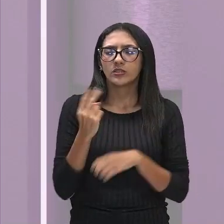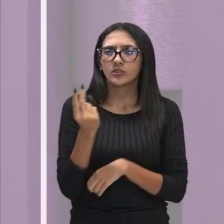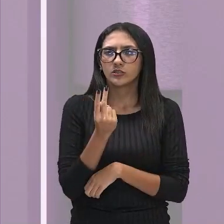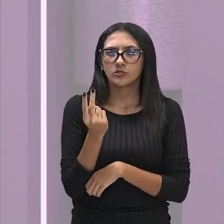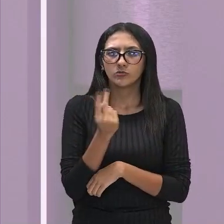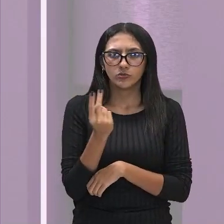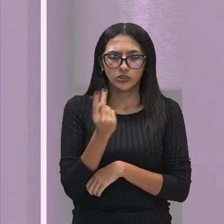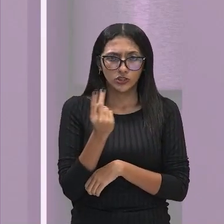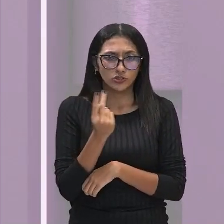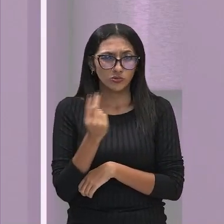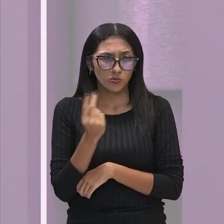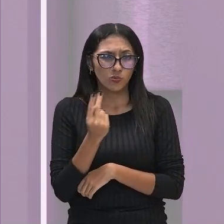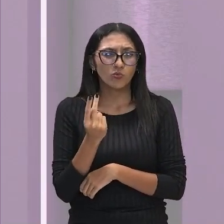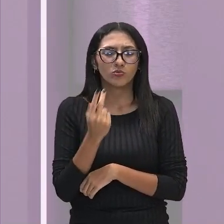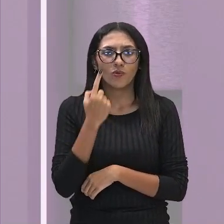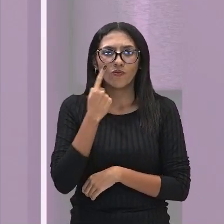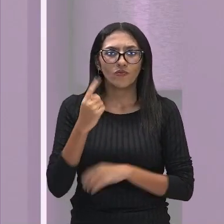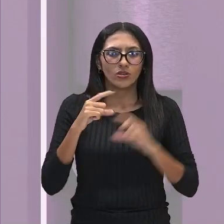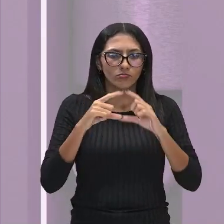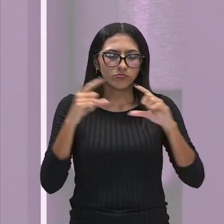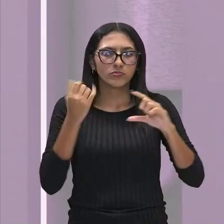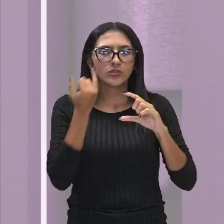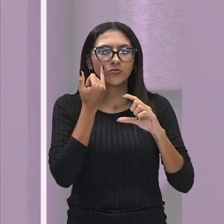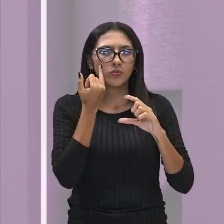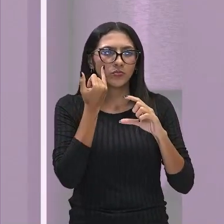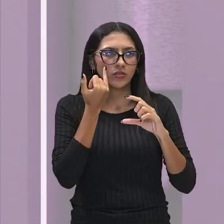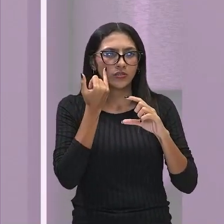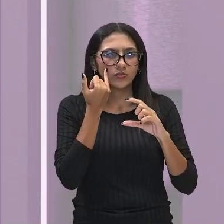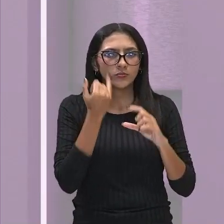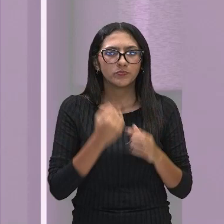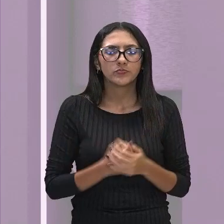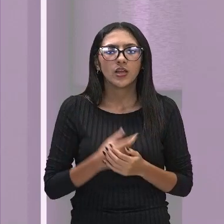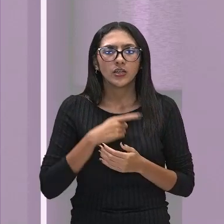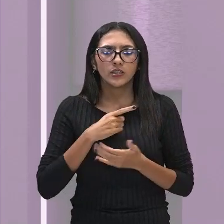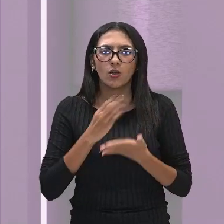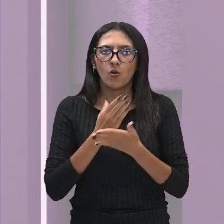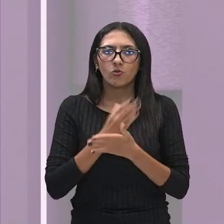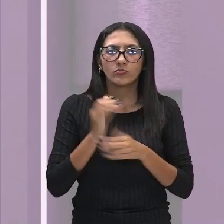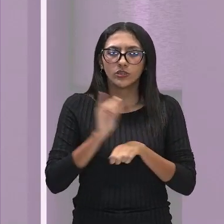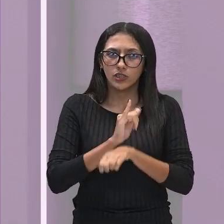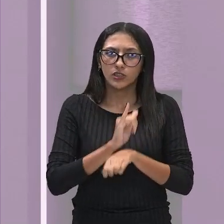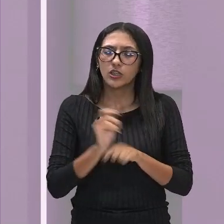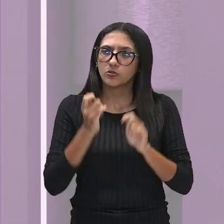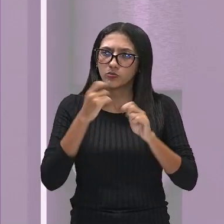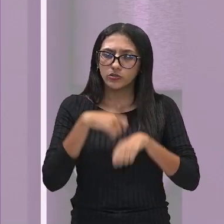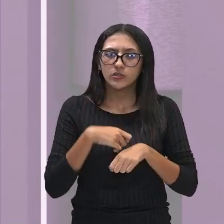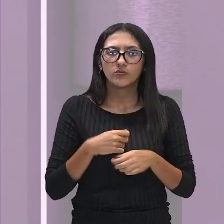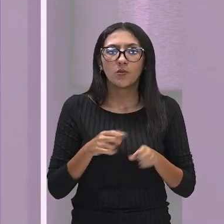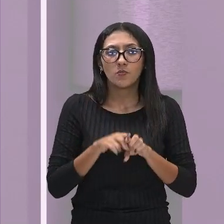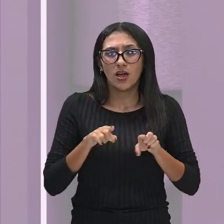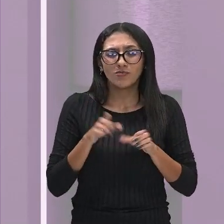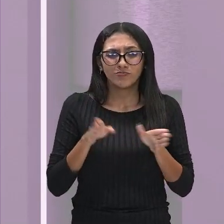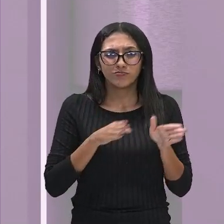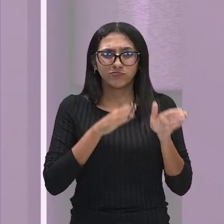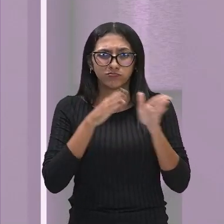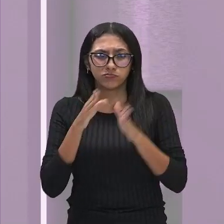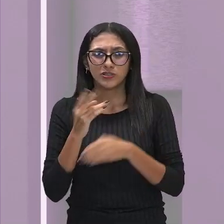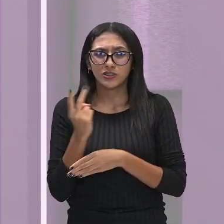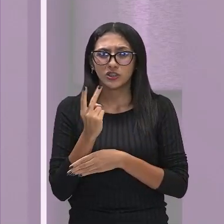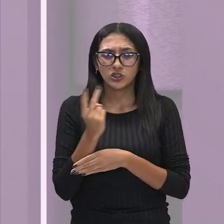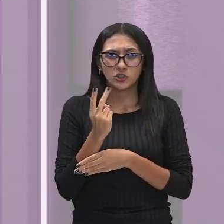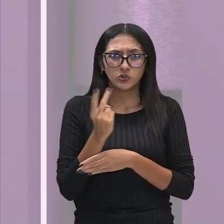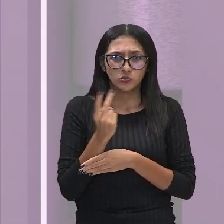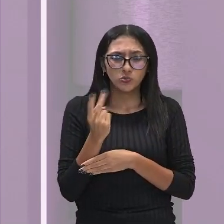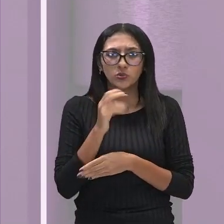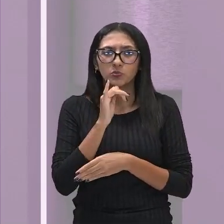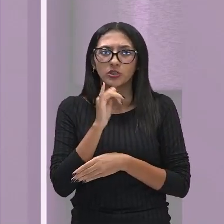grau completa, você tem ali à sua disposição modos, mas quando passa ali para a equação do segundo grau incompleta com C